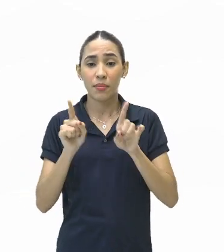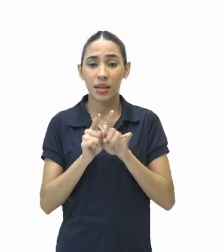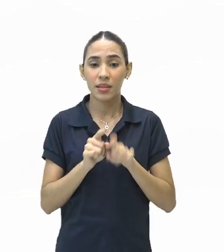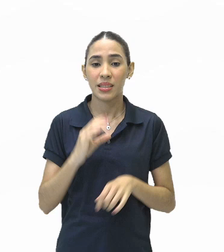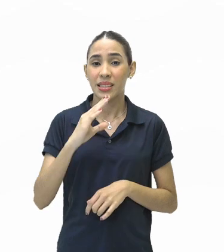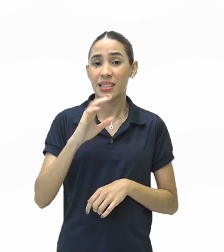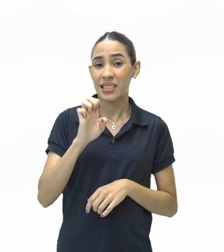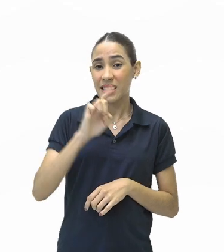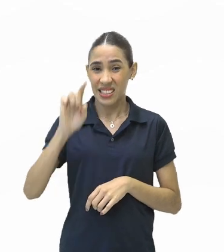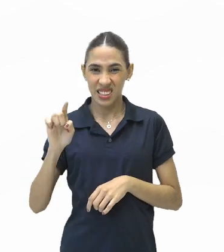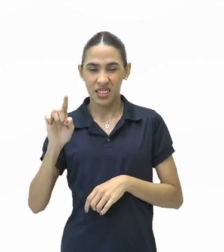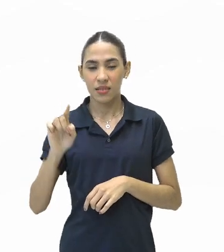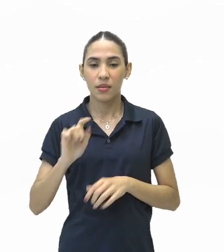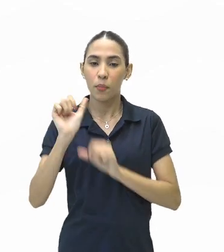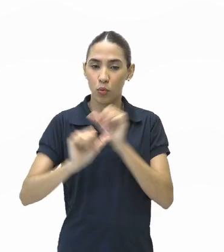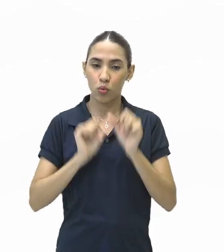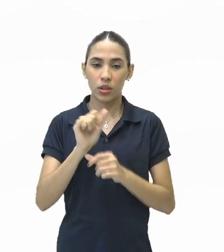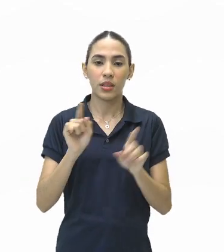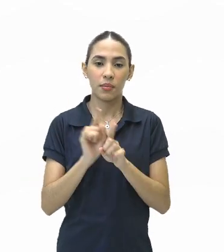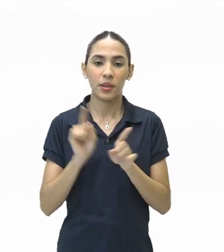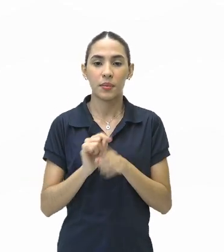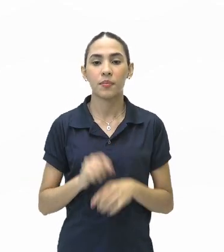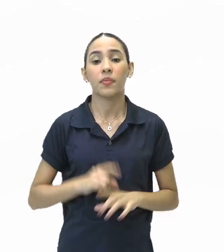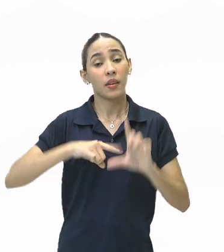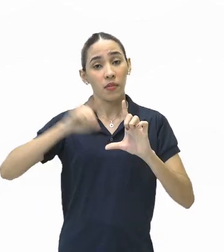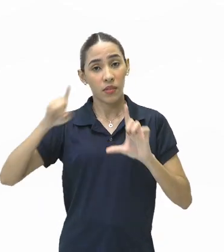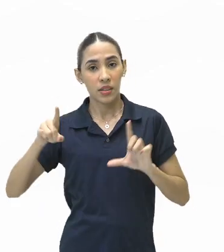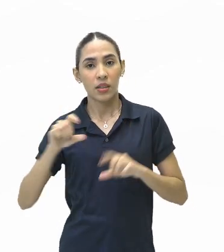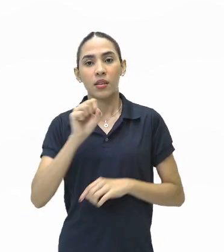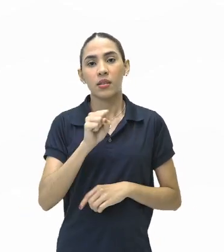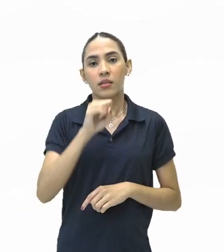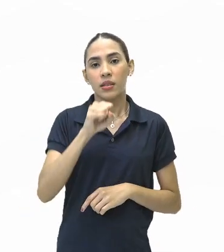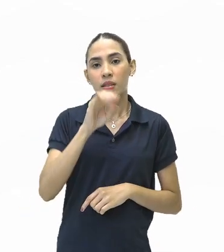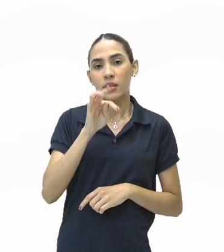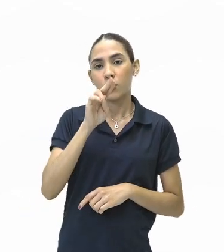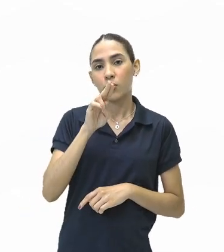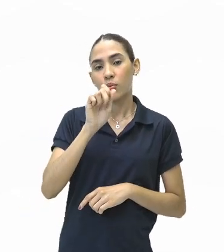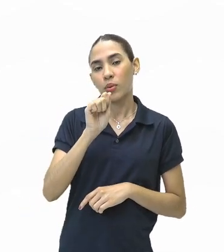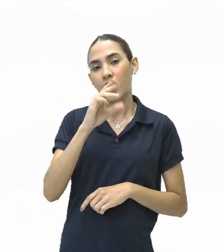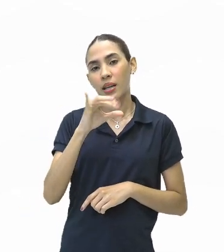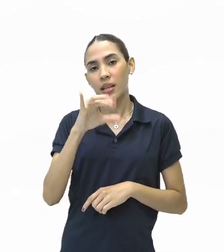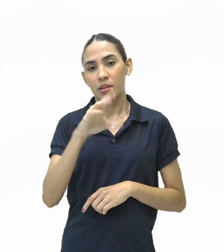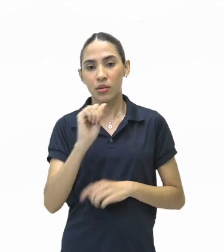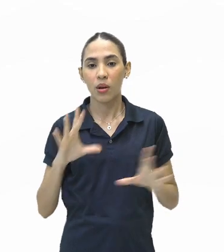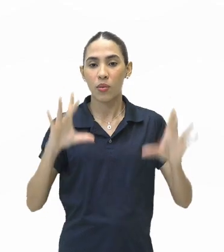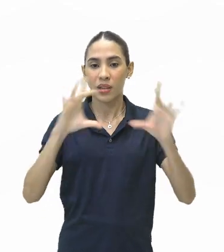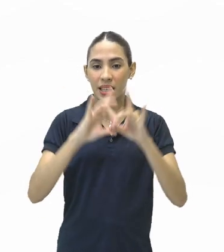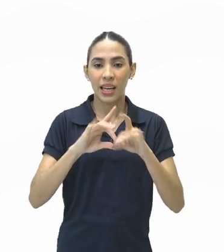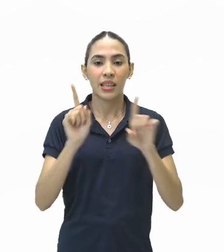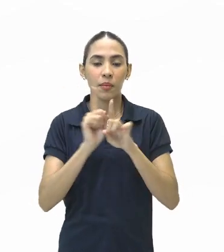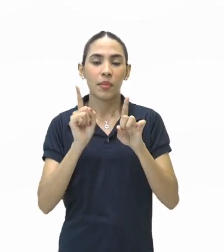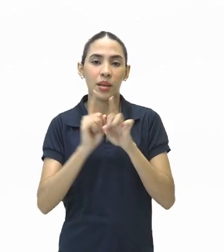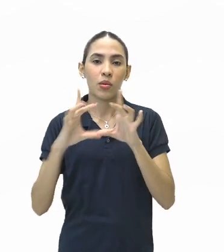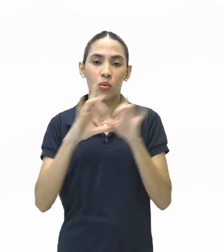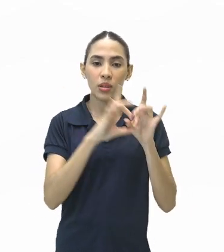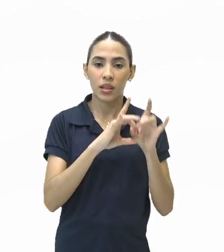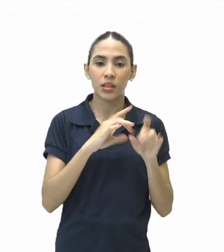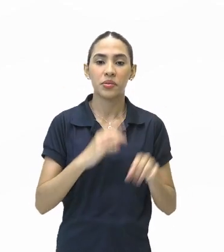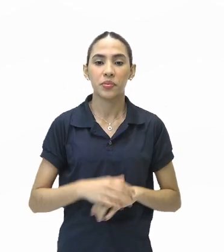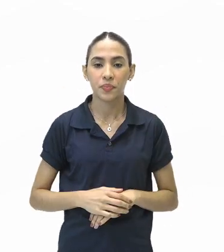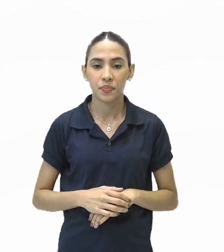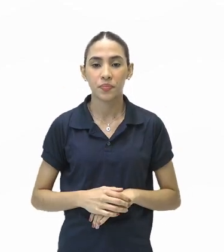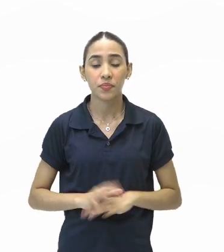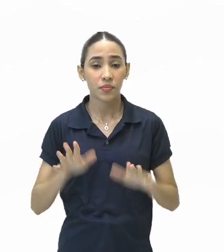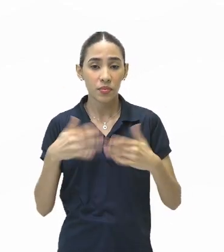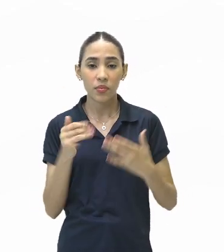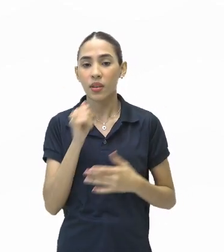VC, né? Então veja que a gente vai mudando. Nós temos a variação situacional, que é ligada ao contexto que o falante está se encontrando.